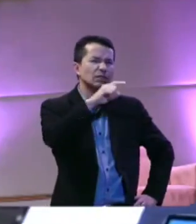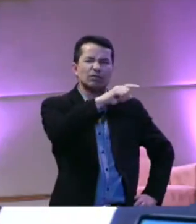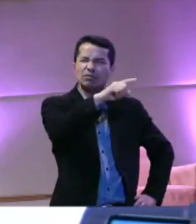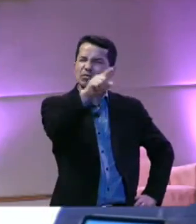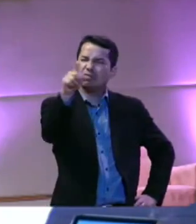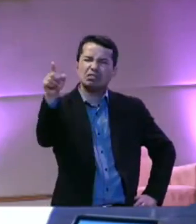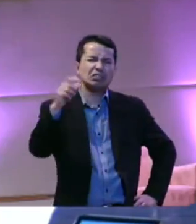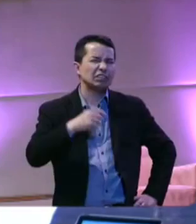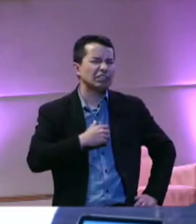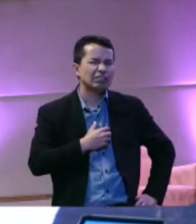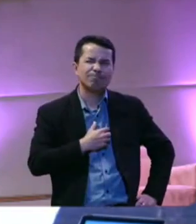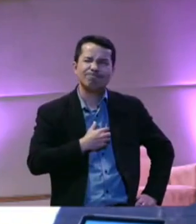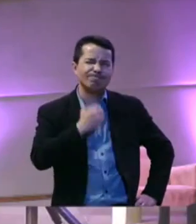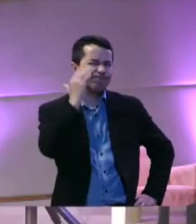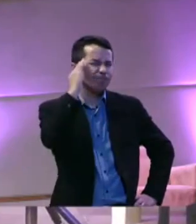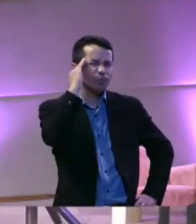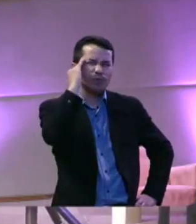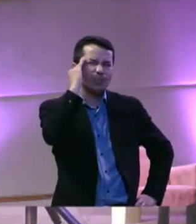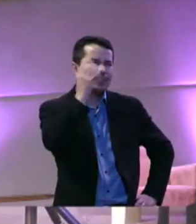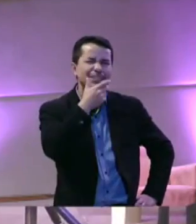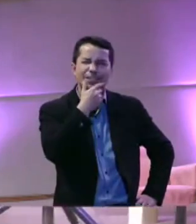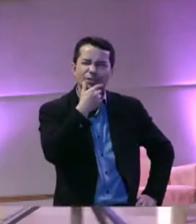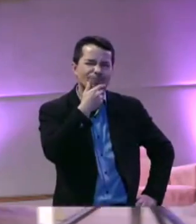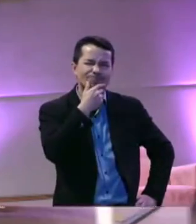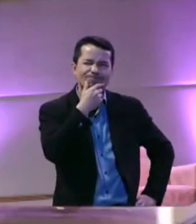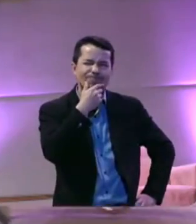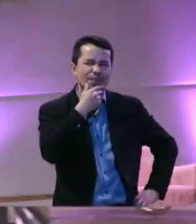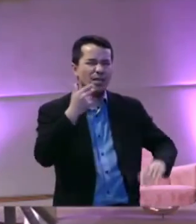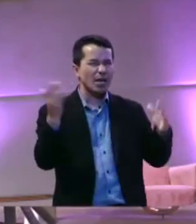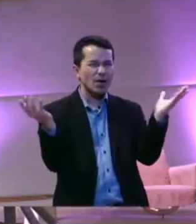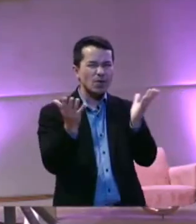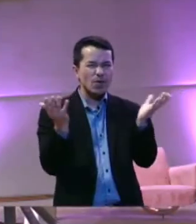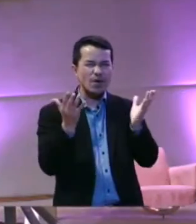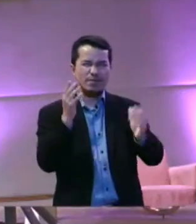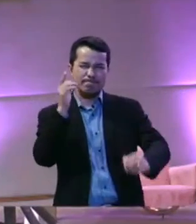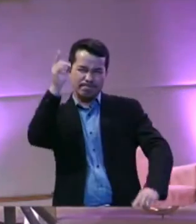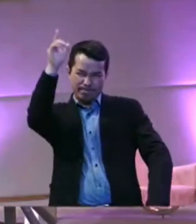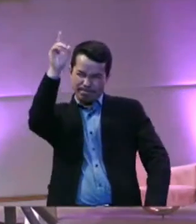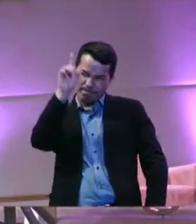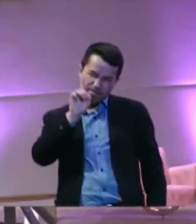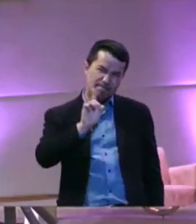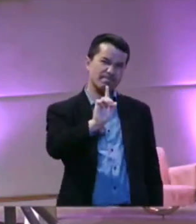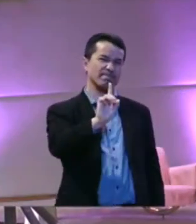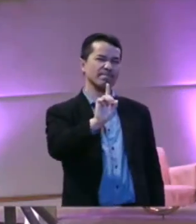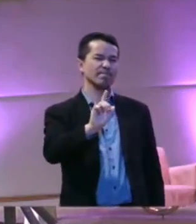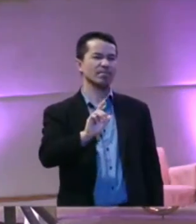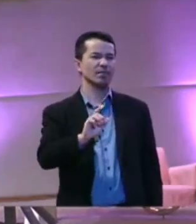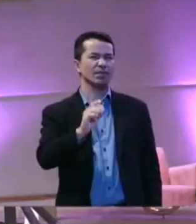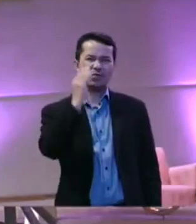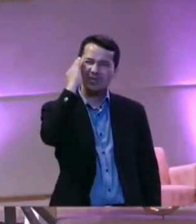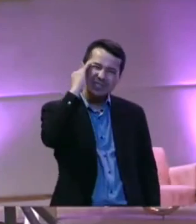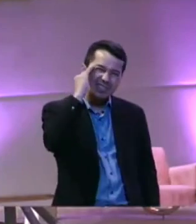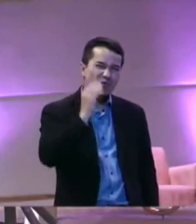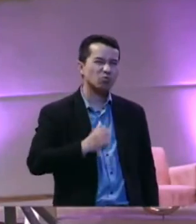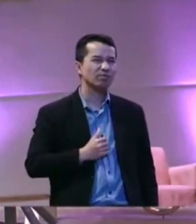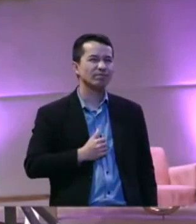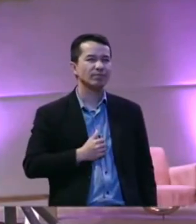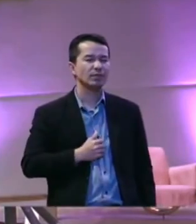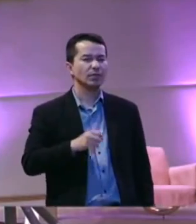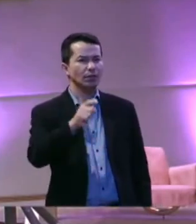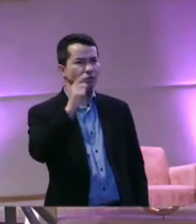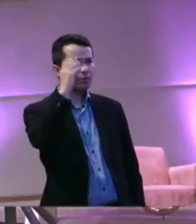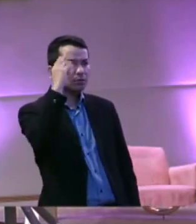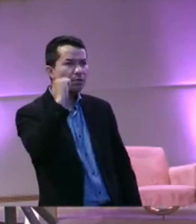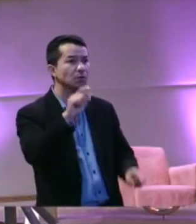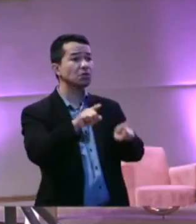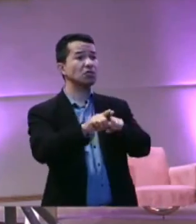tivesse reconhecido o tempo da tua visitação. Talvez para nós esse texto não é tão